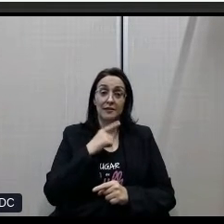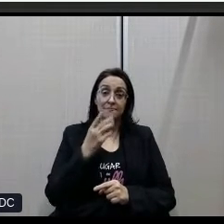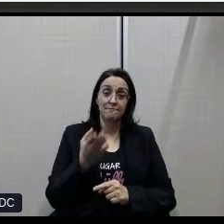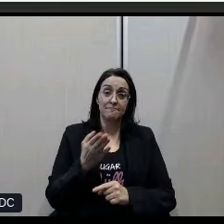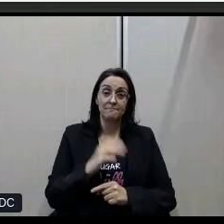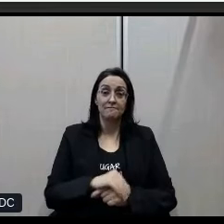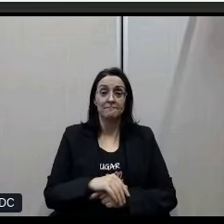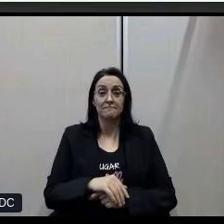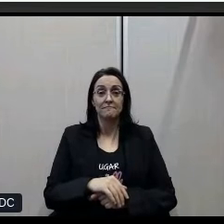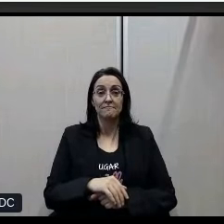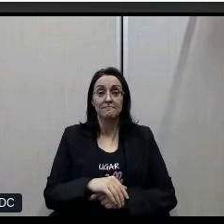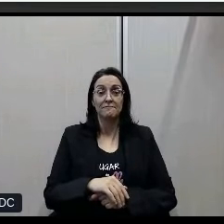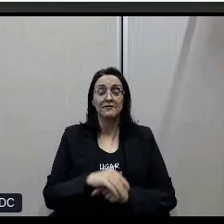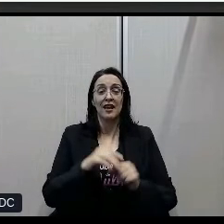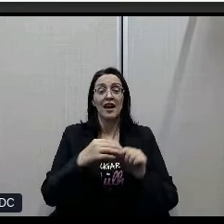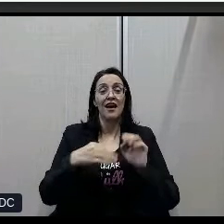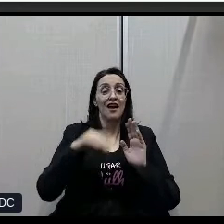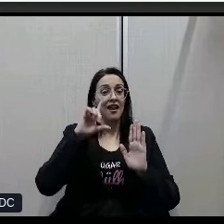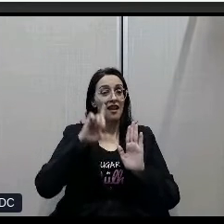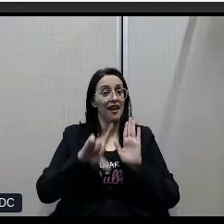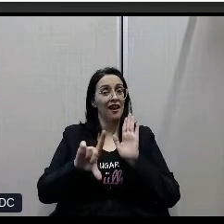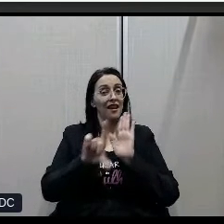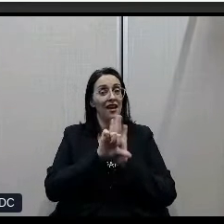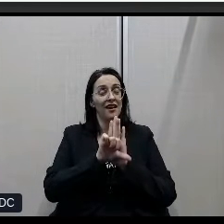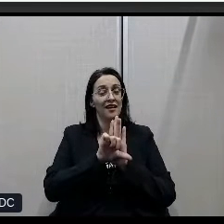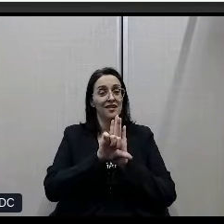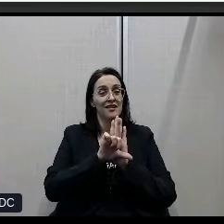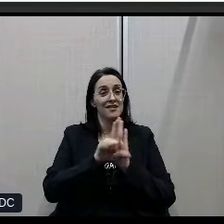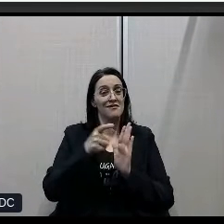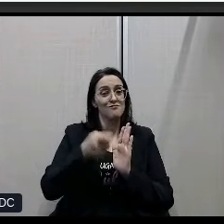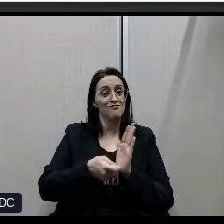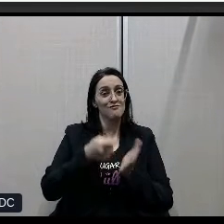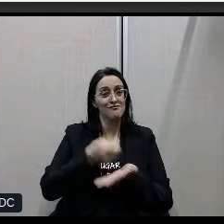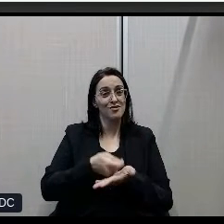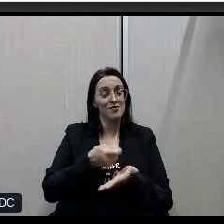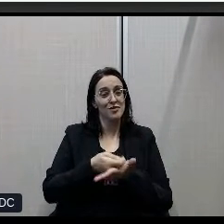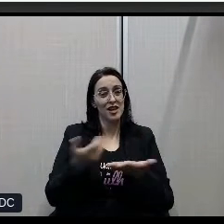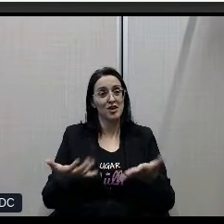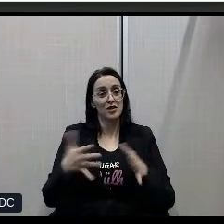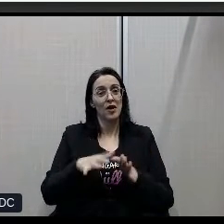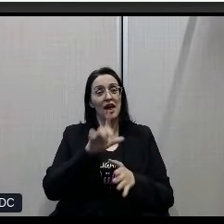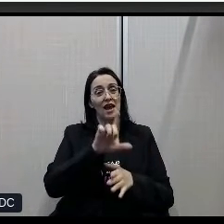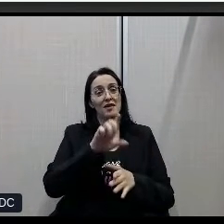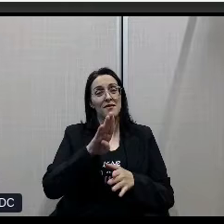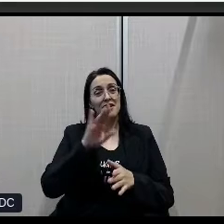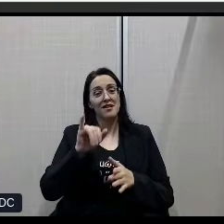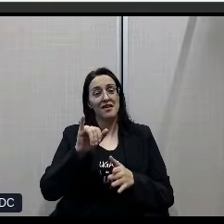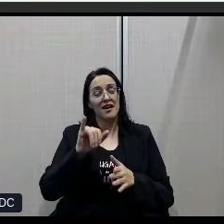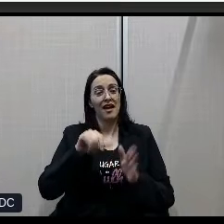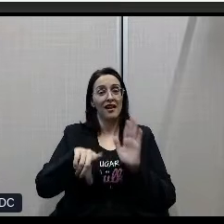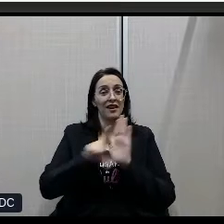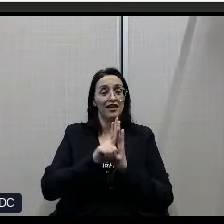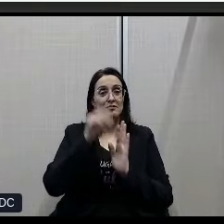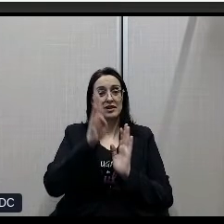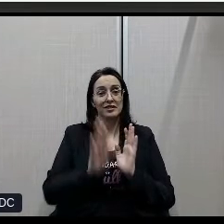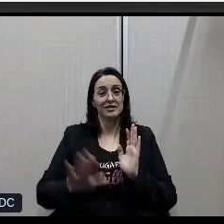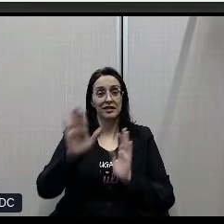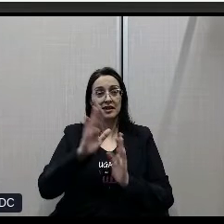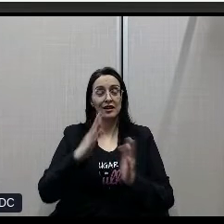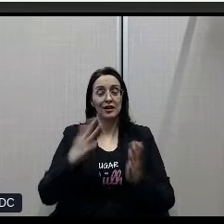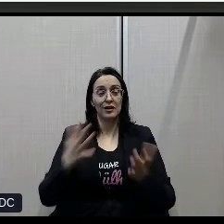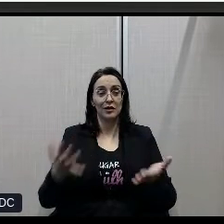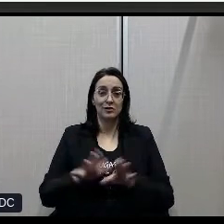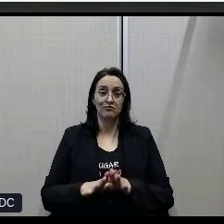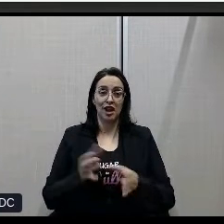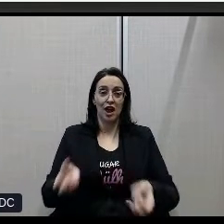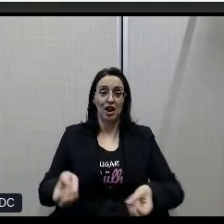a LBI ao nosso lado, a obrigatoriedade de acessibilidade nos sites, que esses dados,